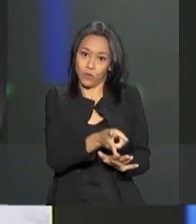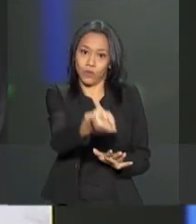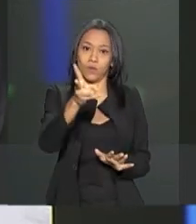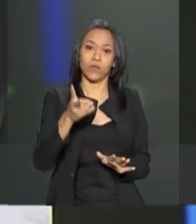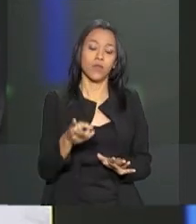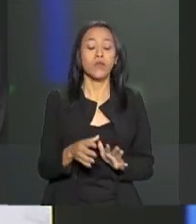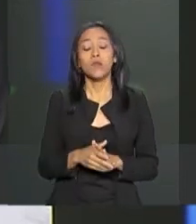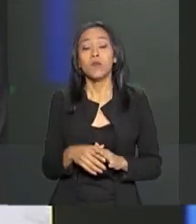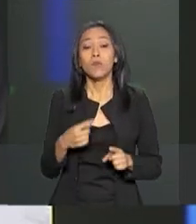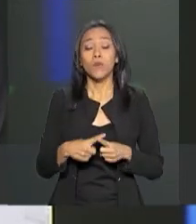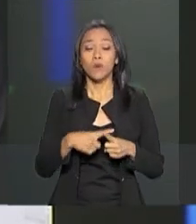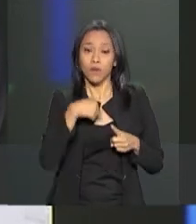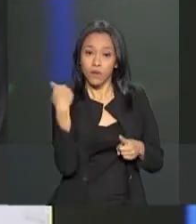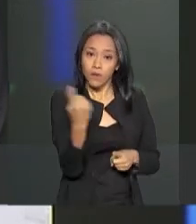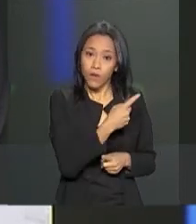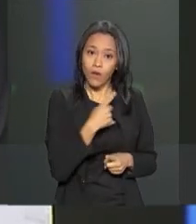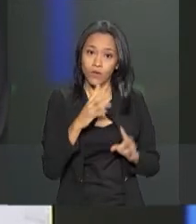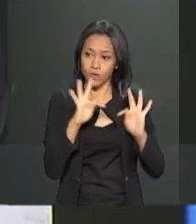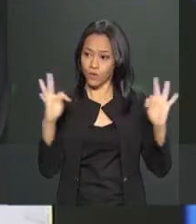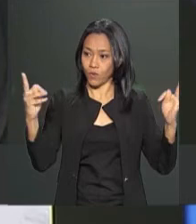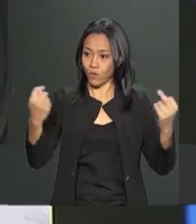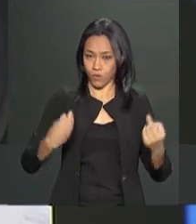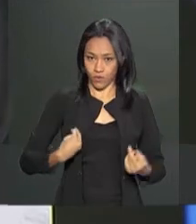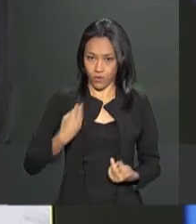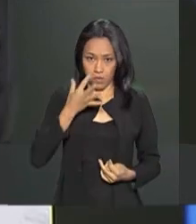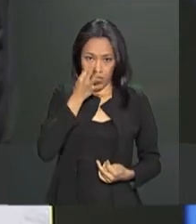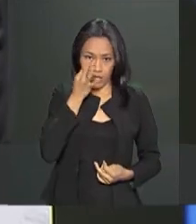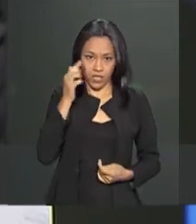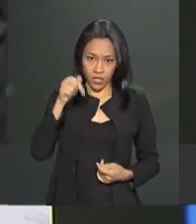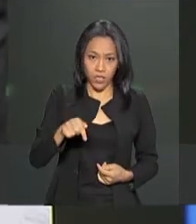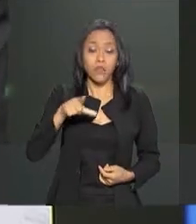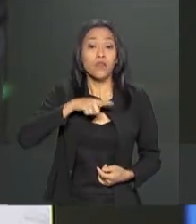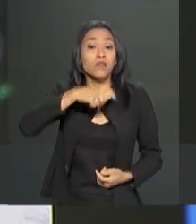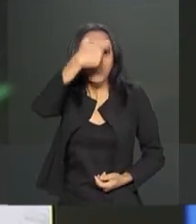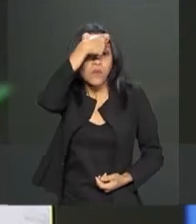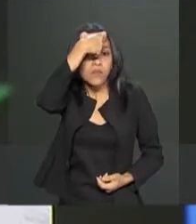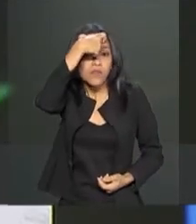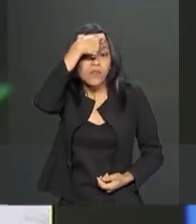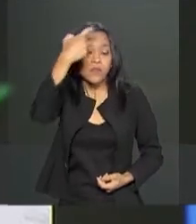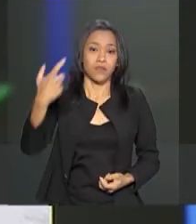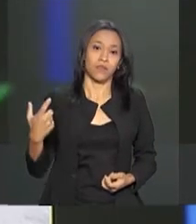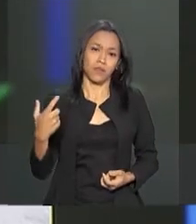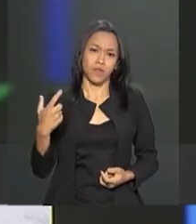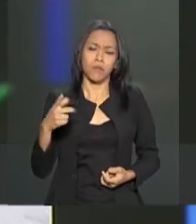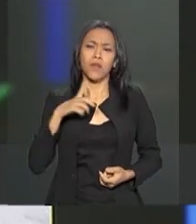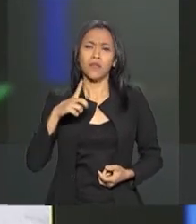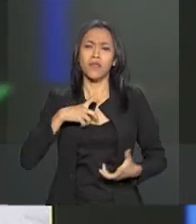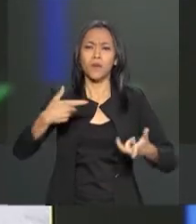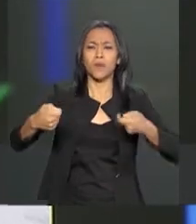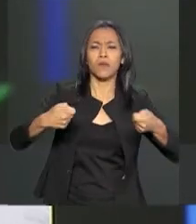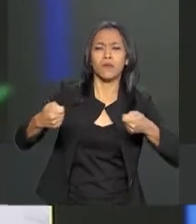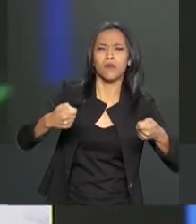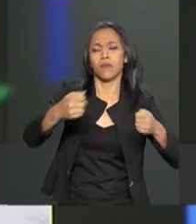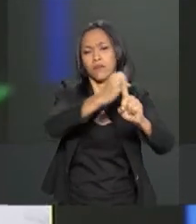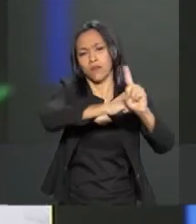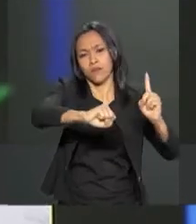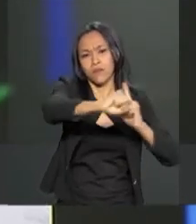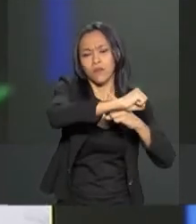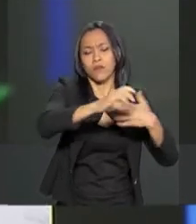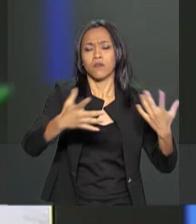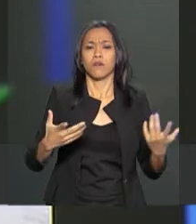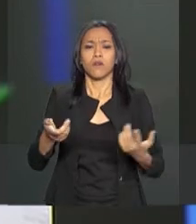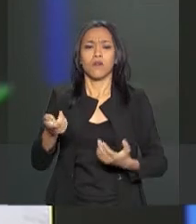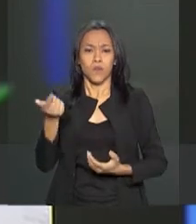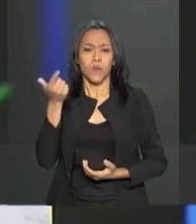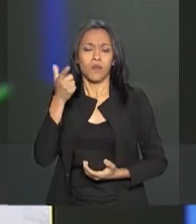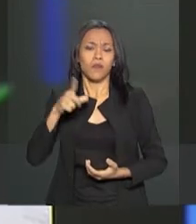ninguém, nós todos aqui estamos cientes e conscientes de que para ter estabilidade social, para ter